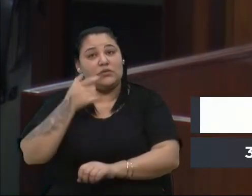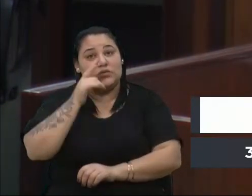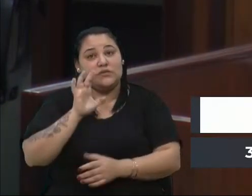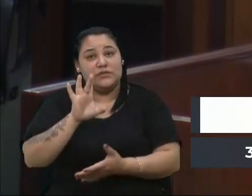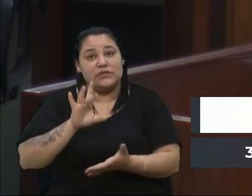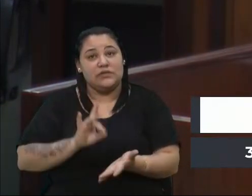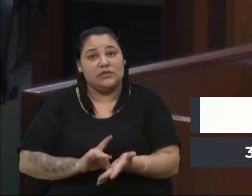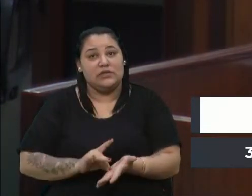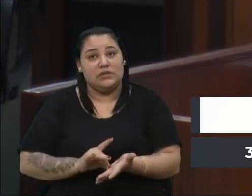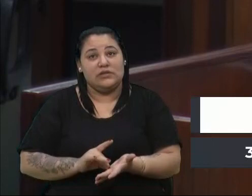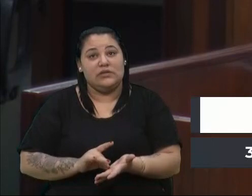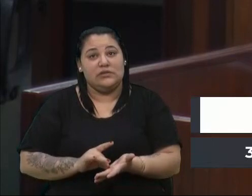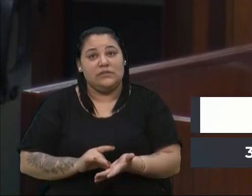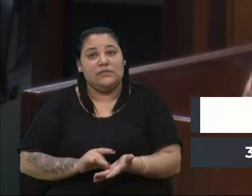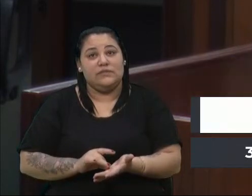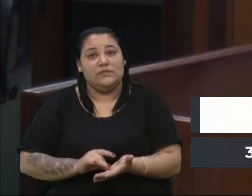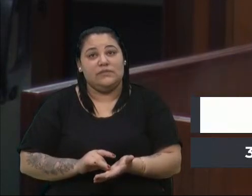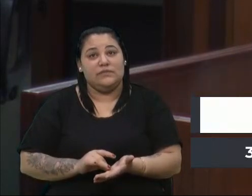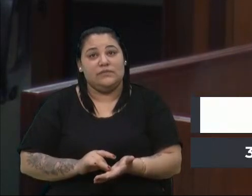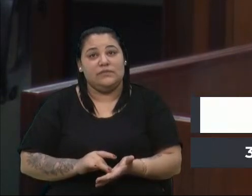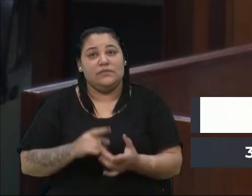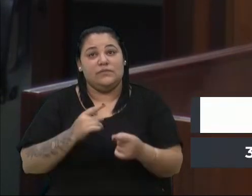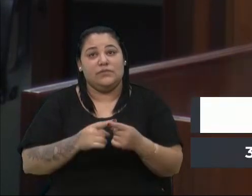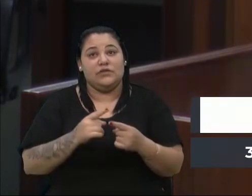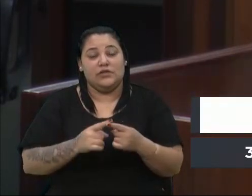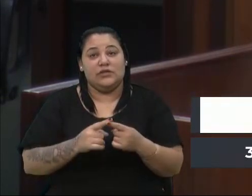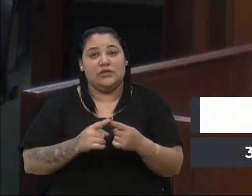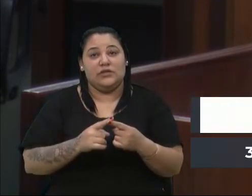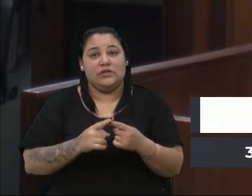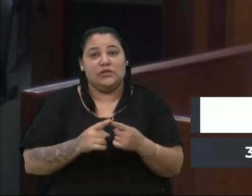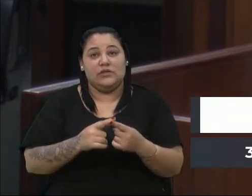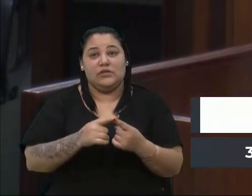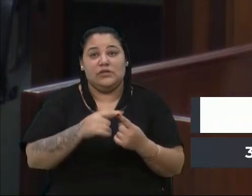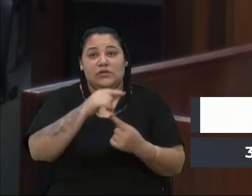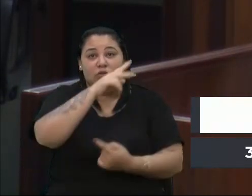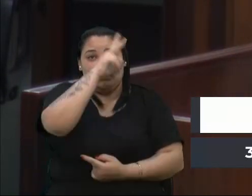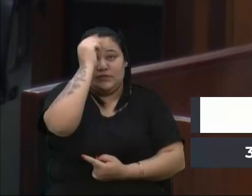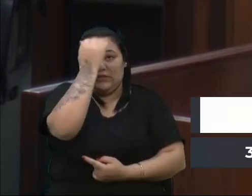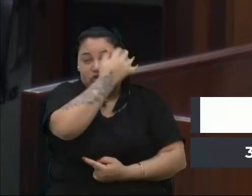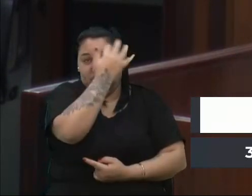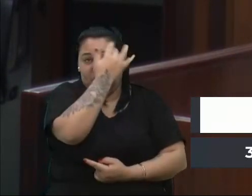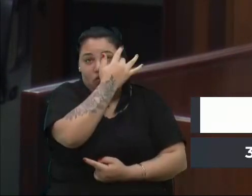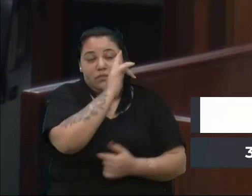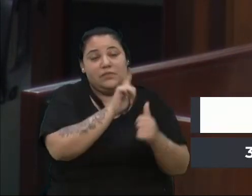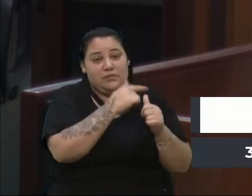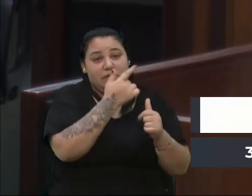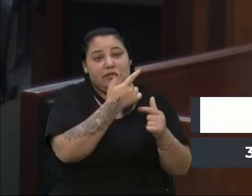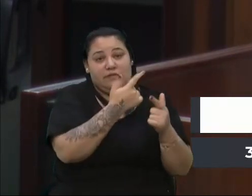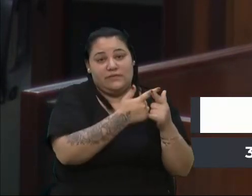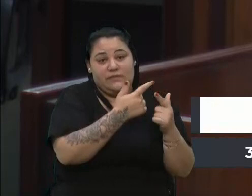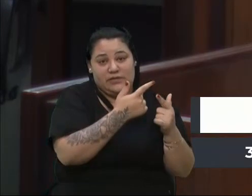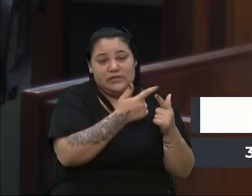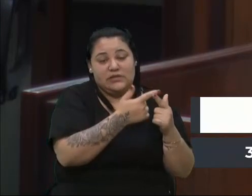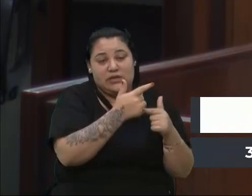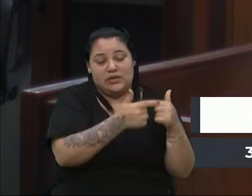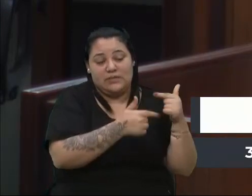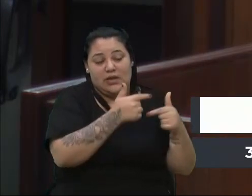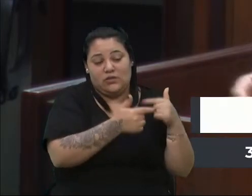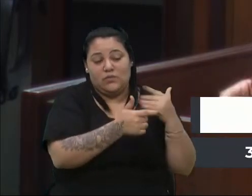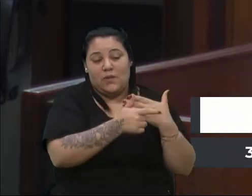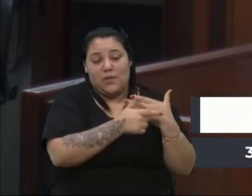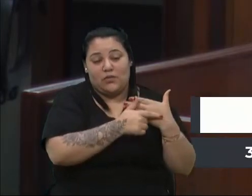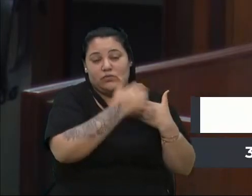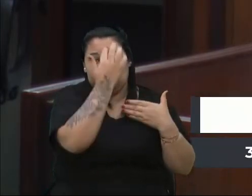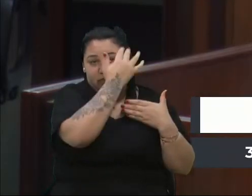prefeito Adiló de Domênica é a primeira vez que ele está prefeito e está projetando uma cidade e vai projetar muito mais, vai sair